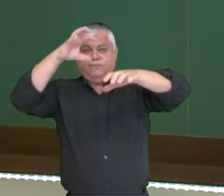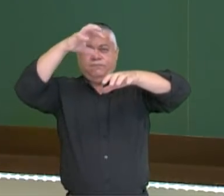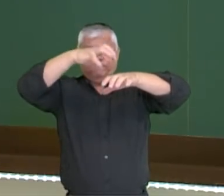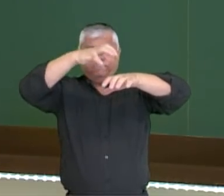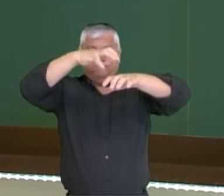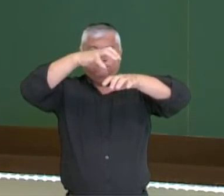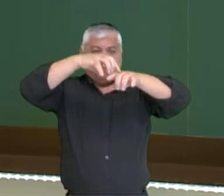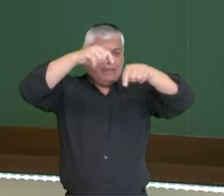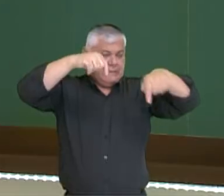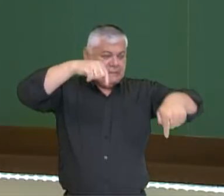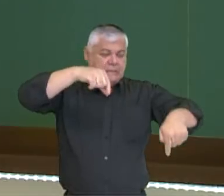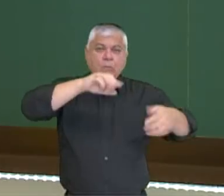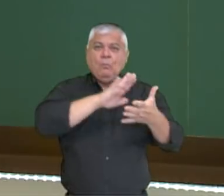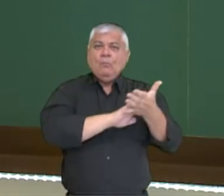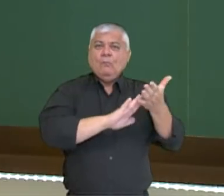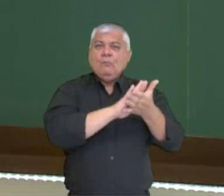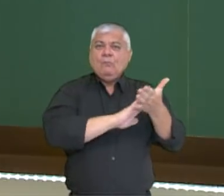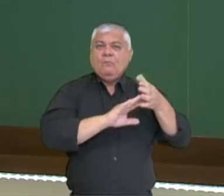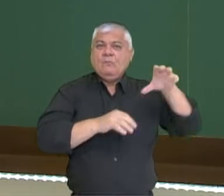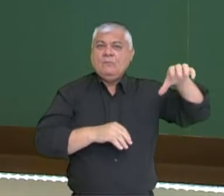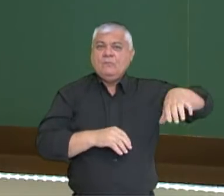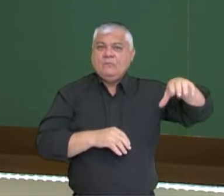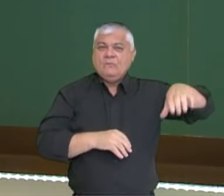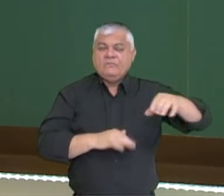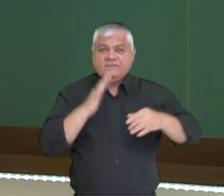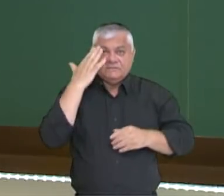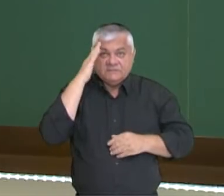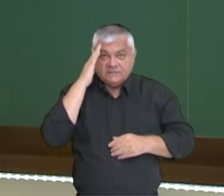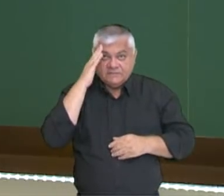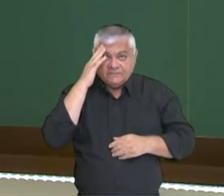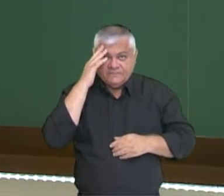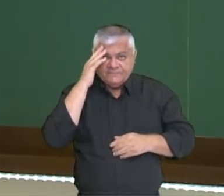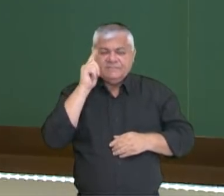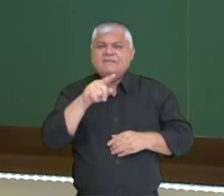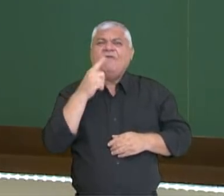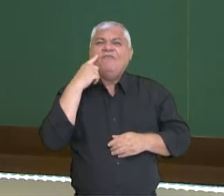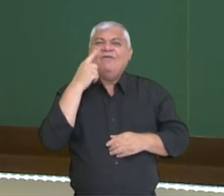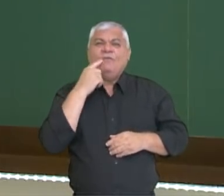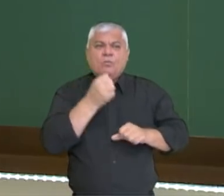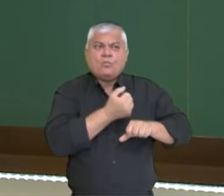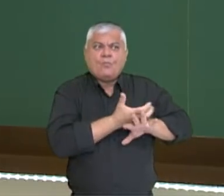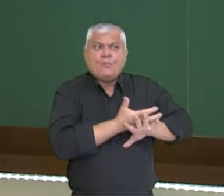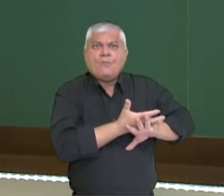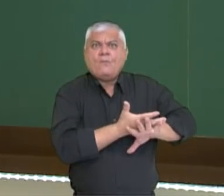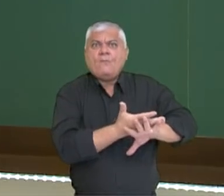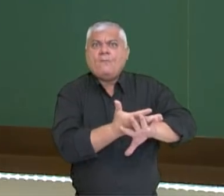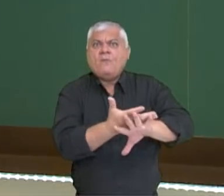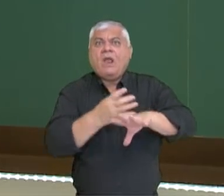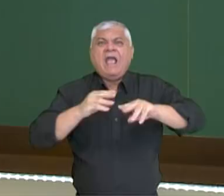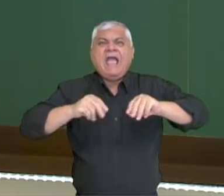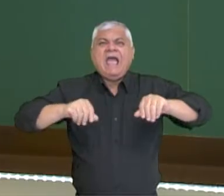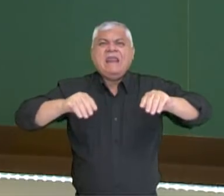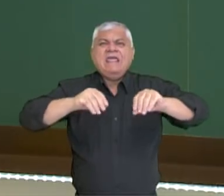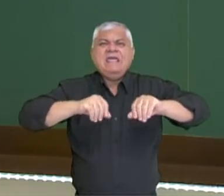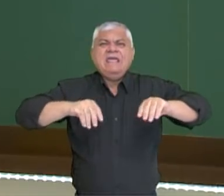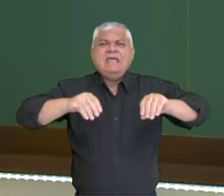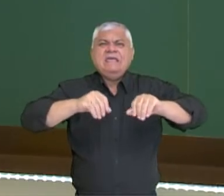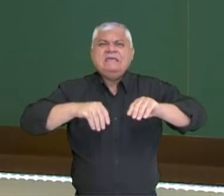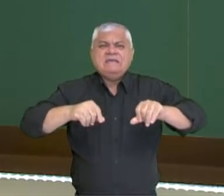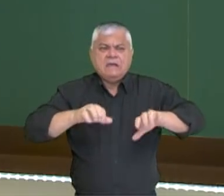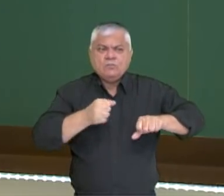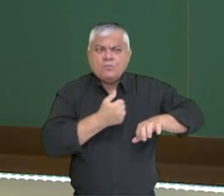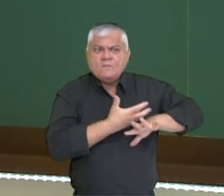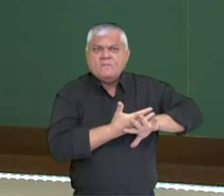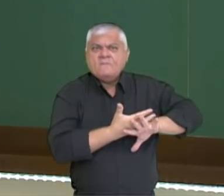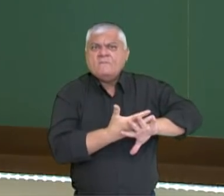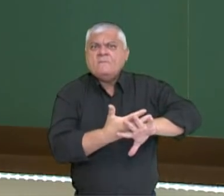uma característica bem importante para a gente entender a formação dos desertos. Como os desertos se formam, né? O deserto está ligado ali com a quantidade